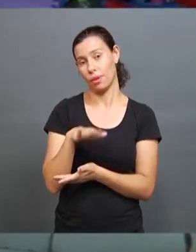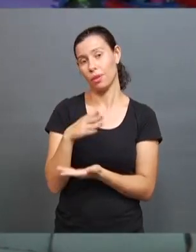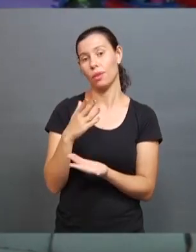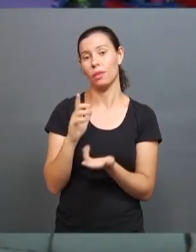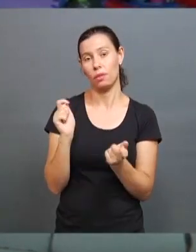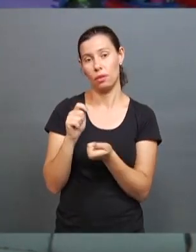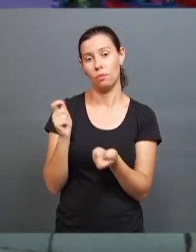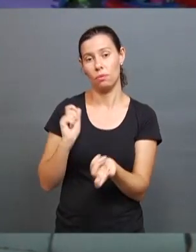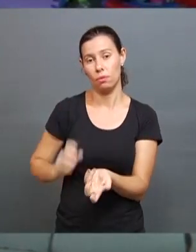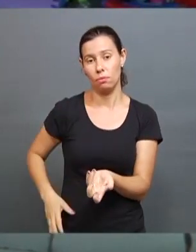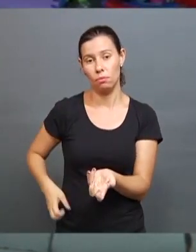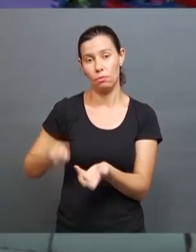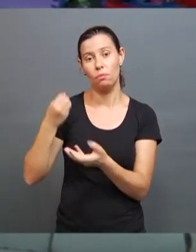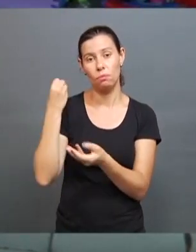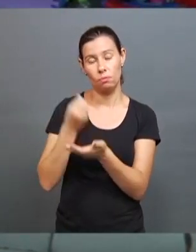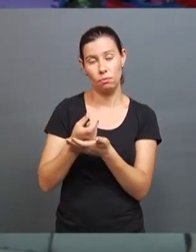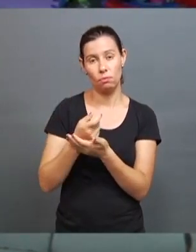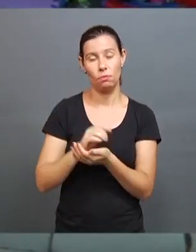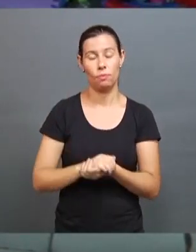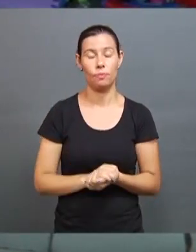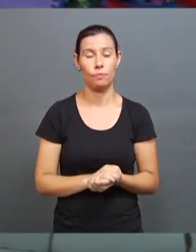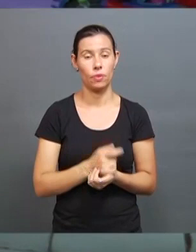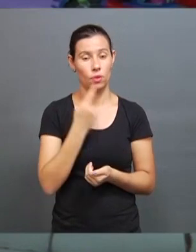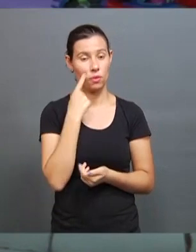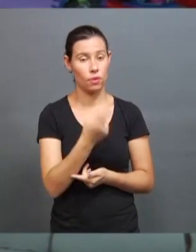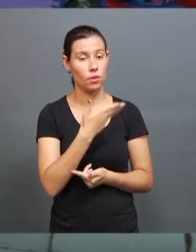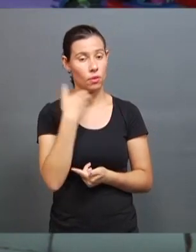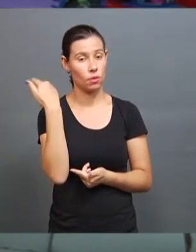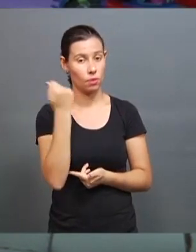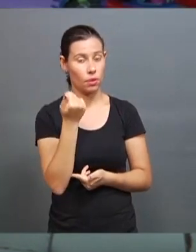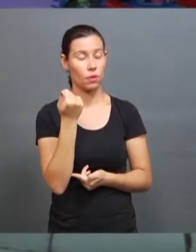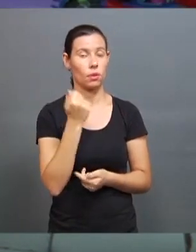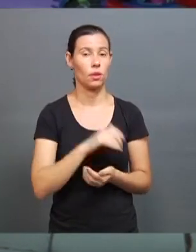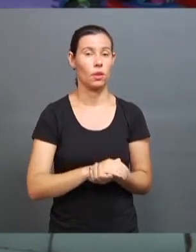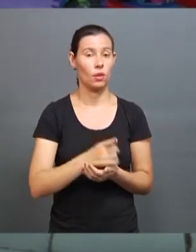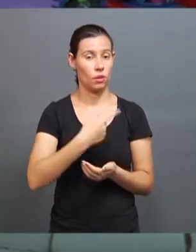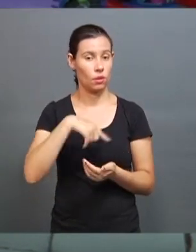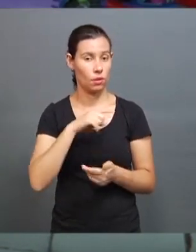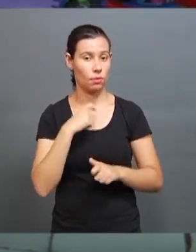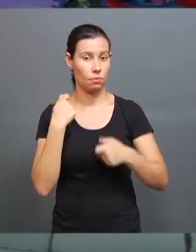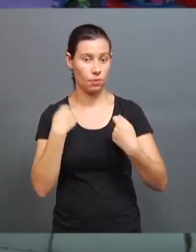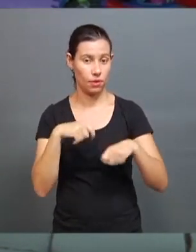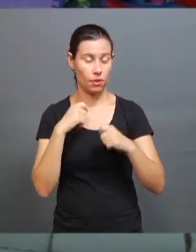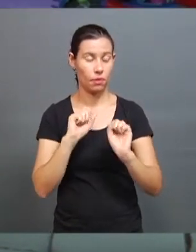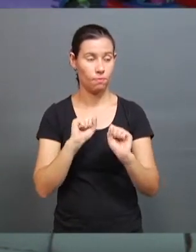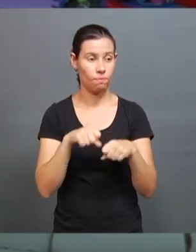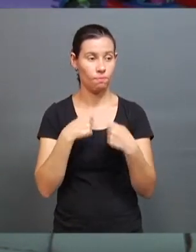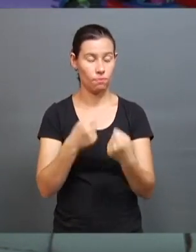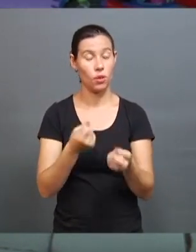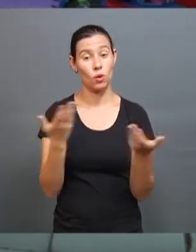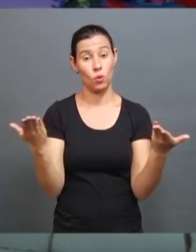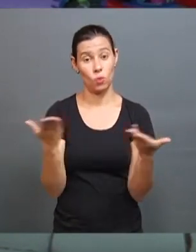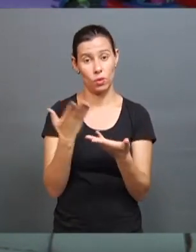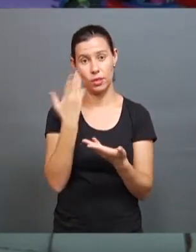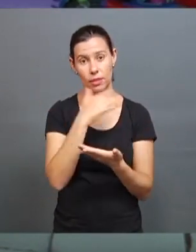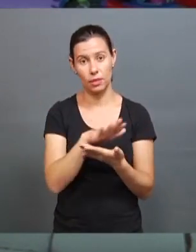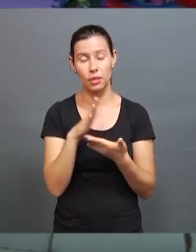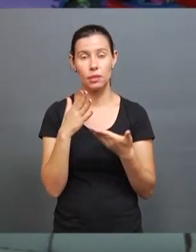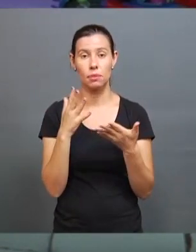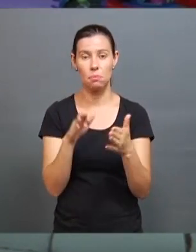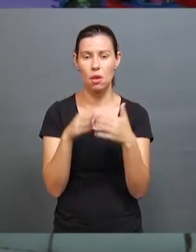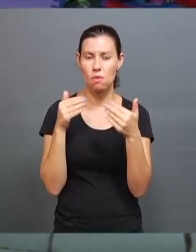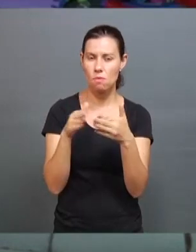né, o melhor custo-benefício. Porque a gente tem que fazer isso, né? Porque a meninada aí hoje em dia quer de tudo,